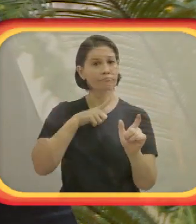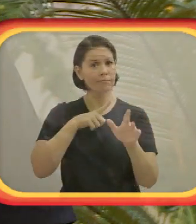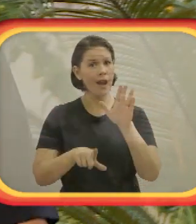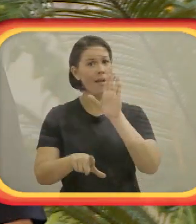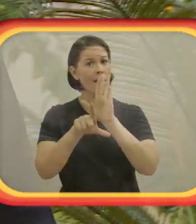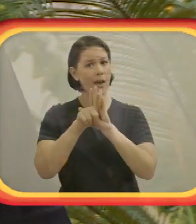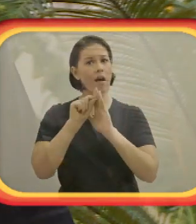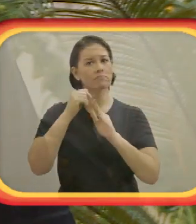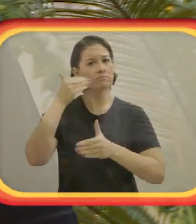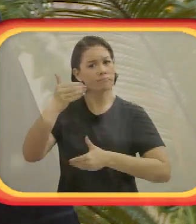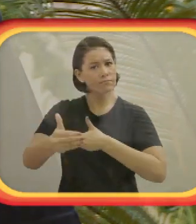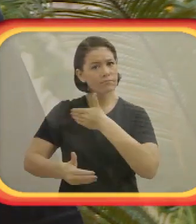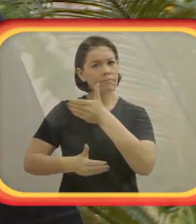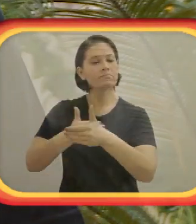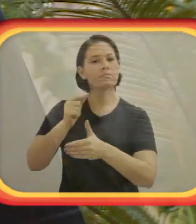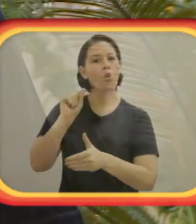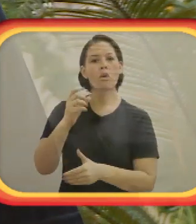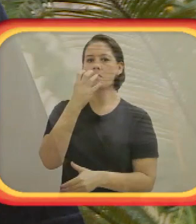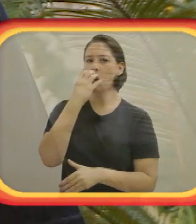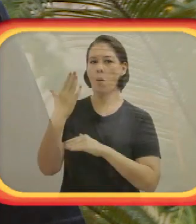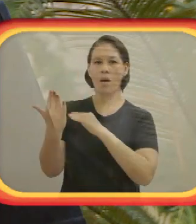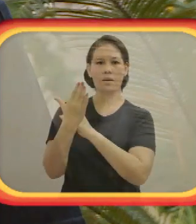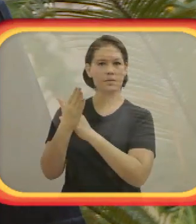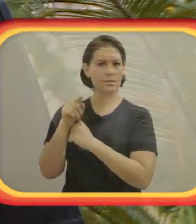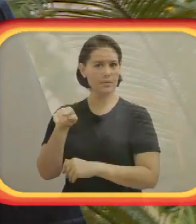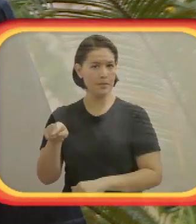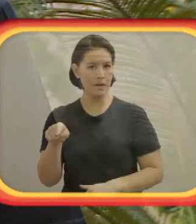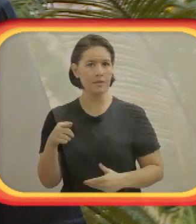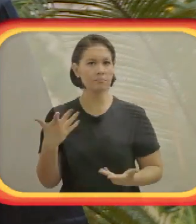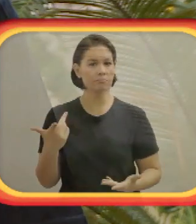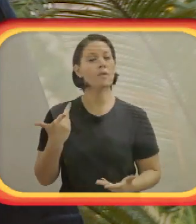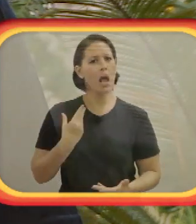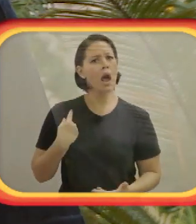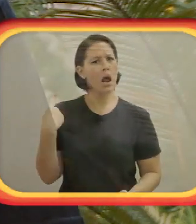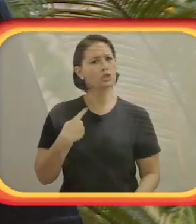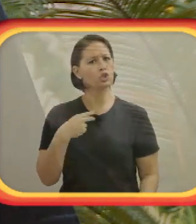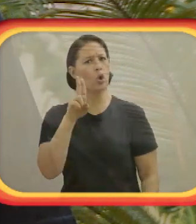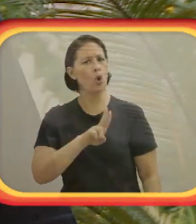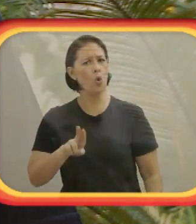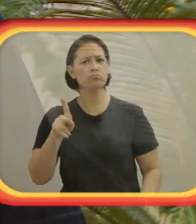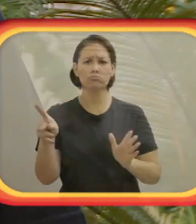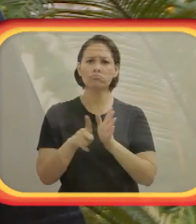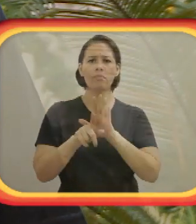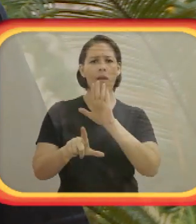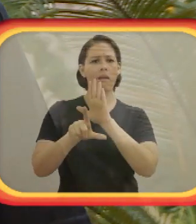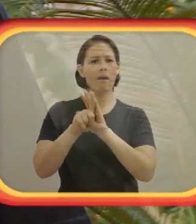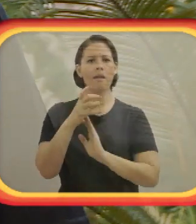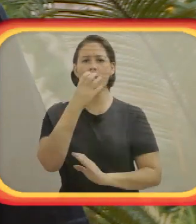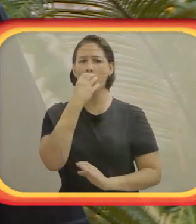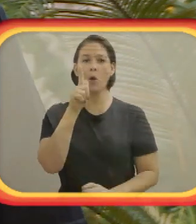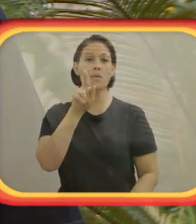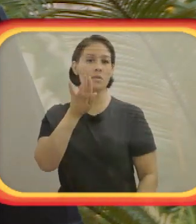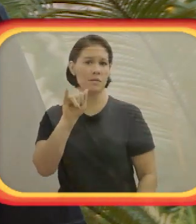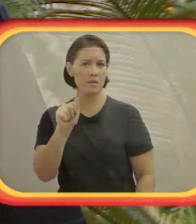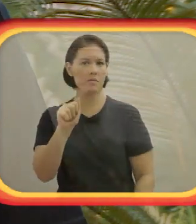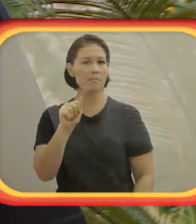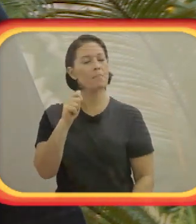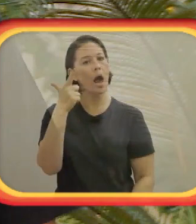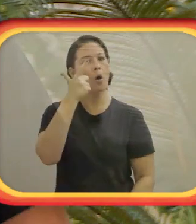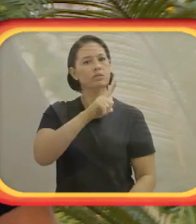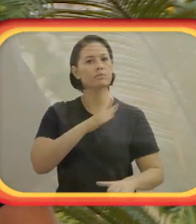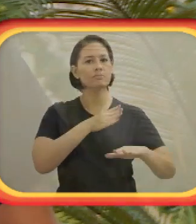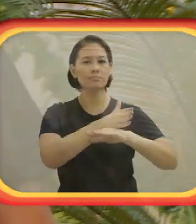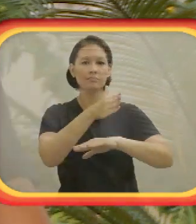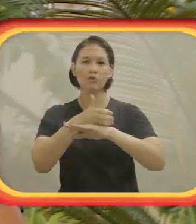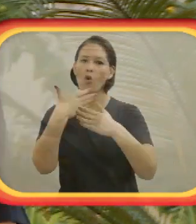pessoas não têm informação, elas confundem muito cão de assistência com cão guia. Né? Então,